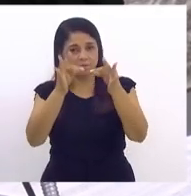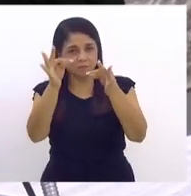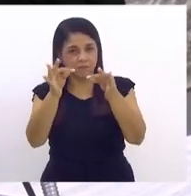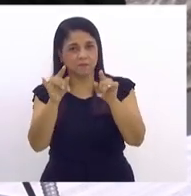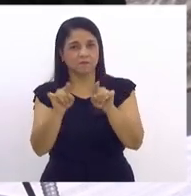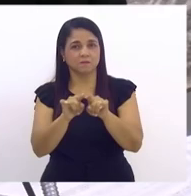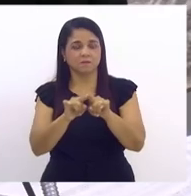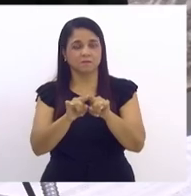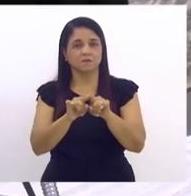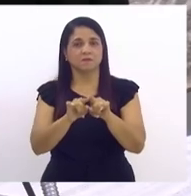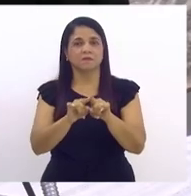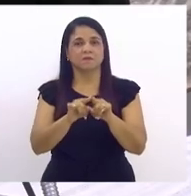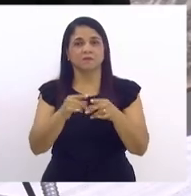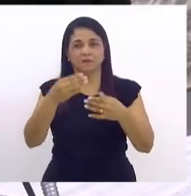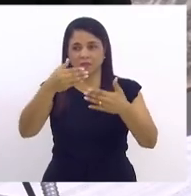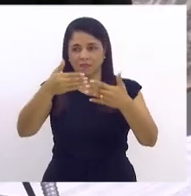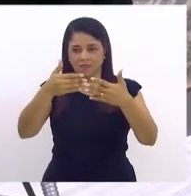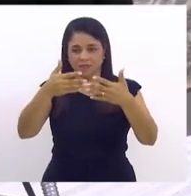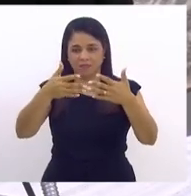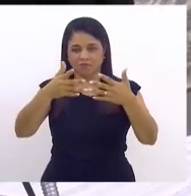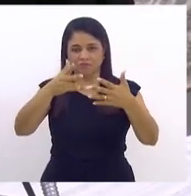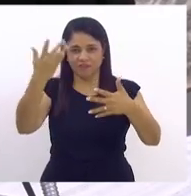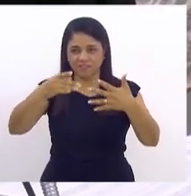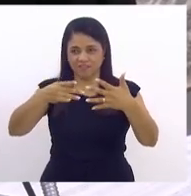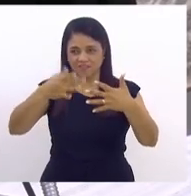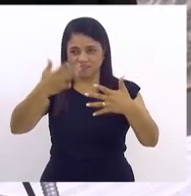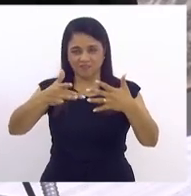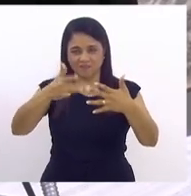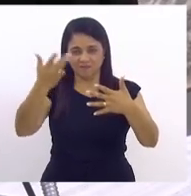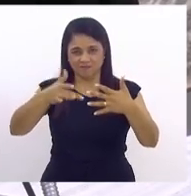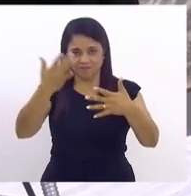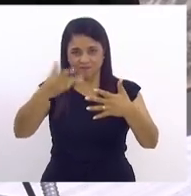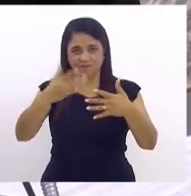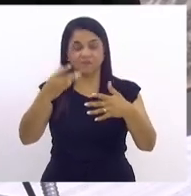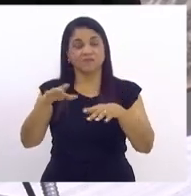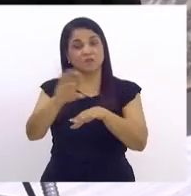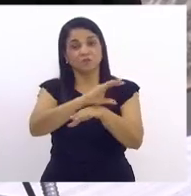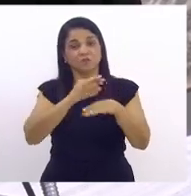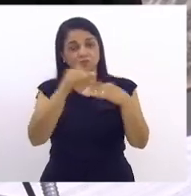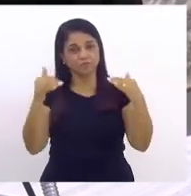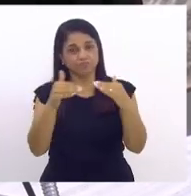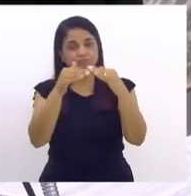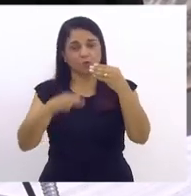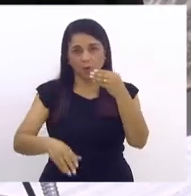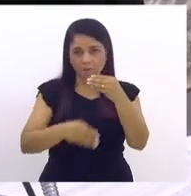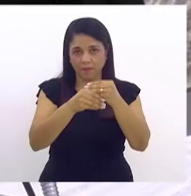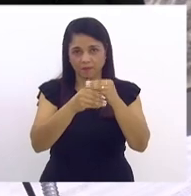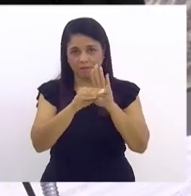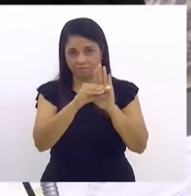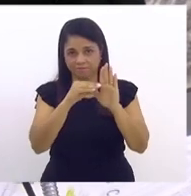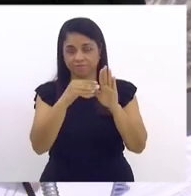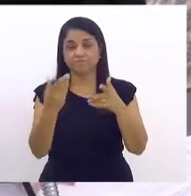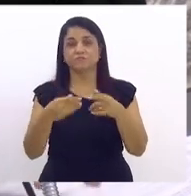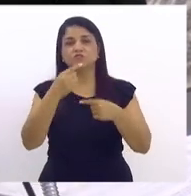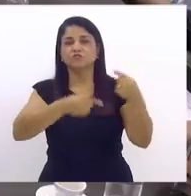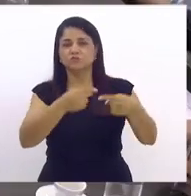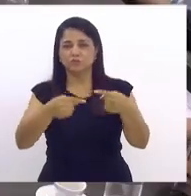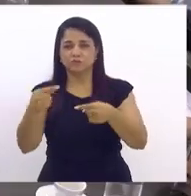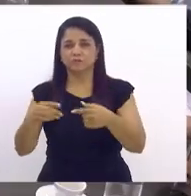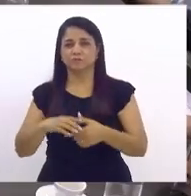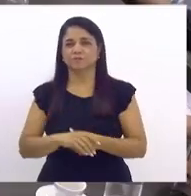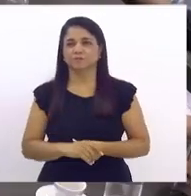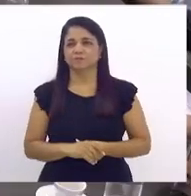para neurodivergências por motivo de idade. Meu parecer é pela constitucionalidade com emendas. Para discutir.